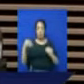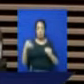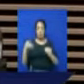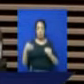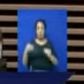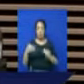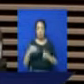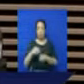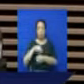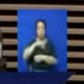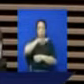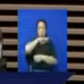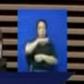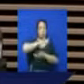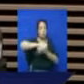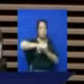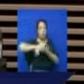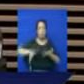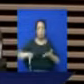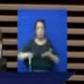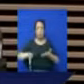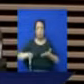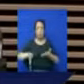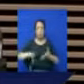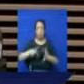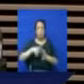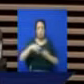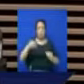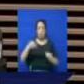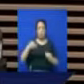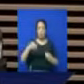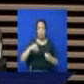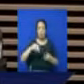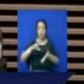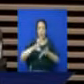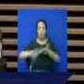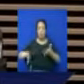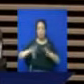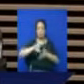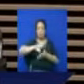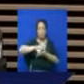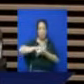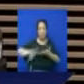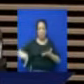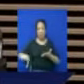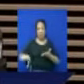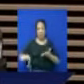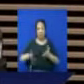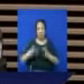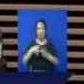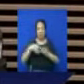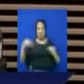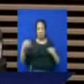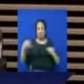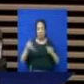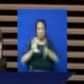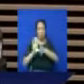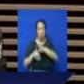miséria, saiam, espíritos de falência, saiam, espíritos de